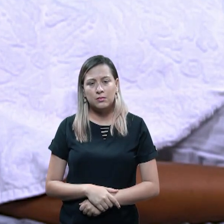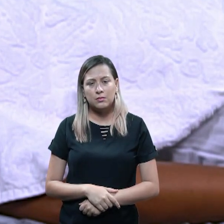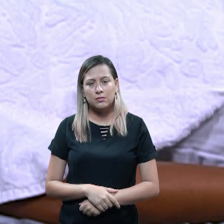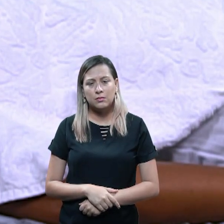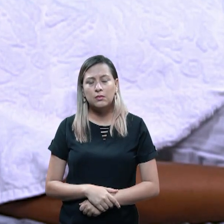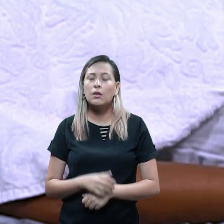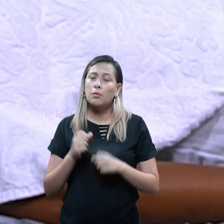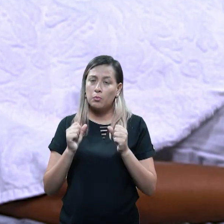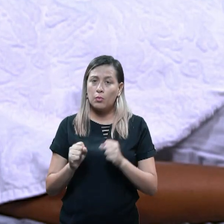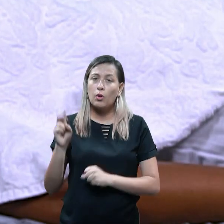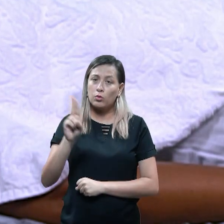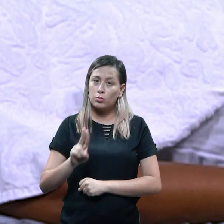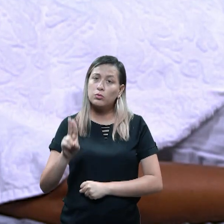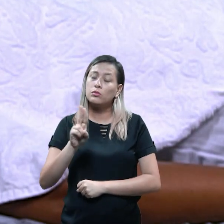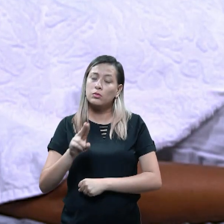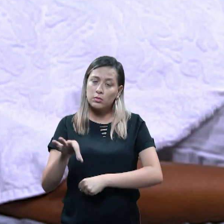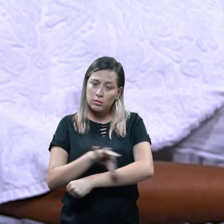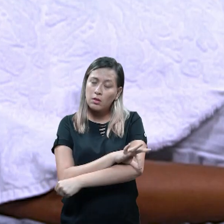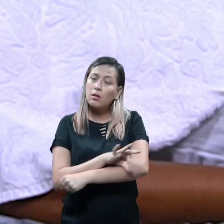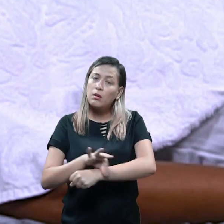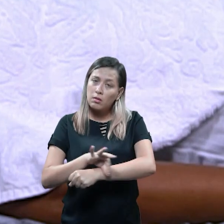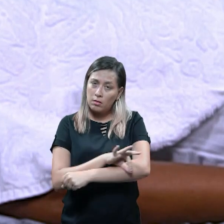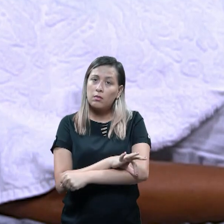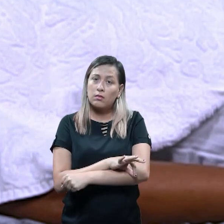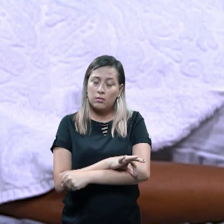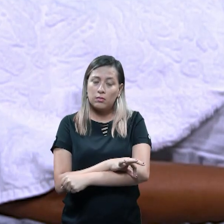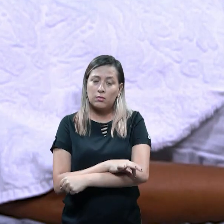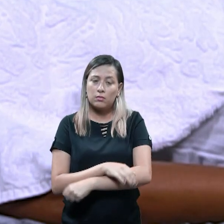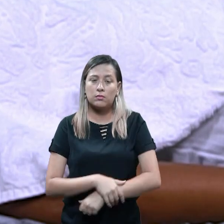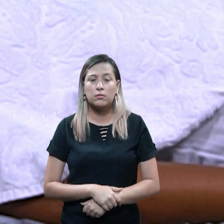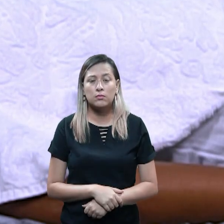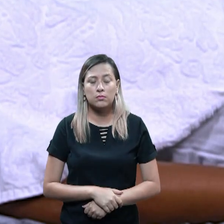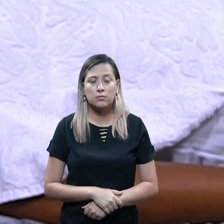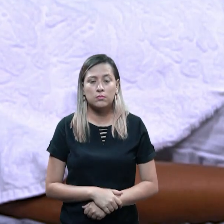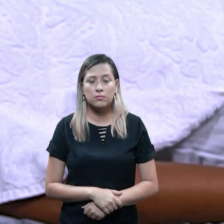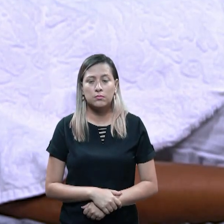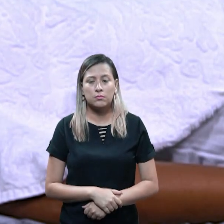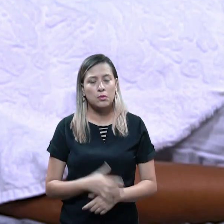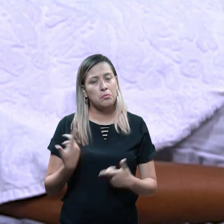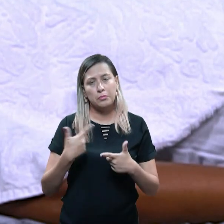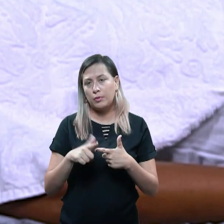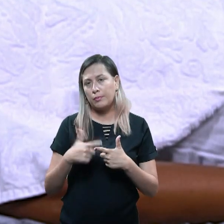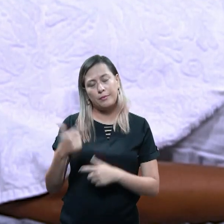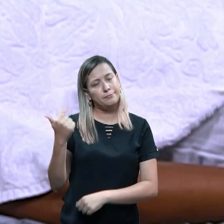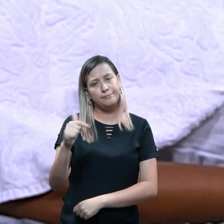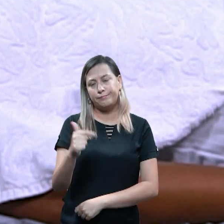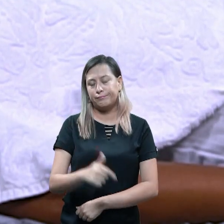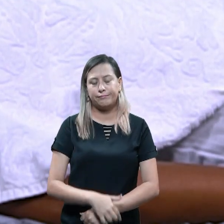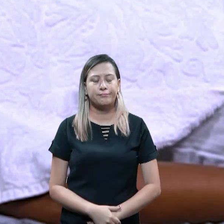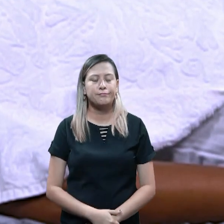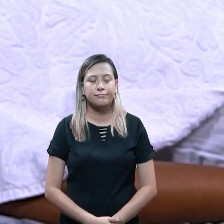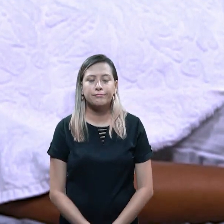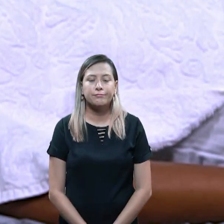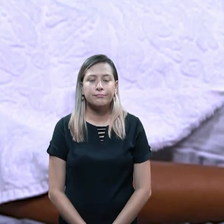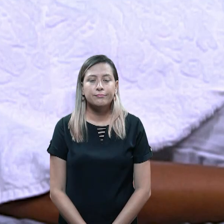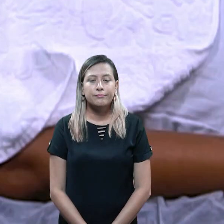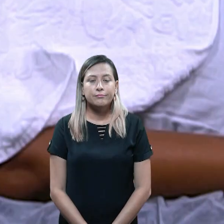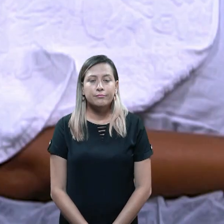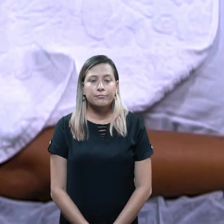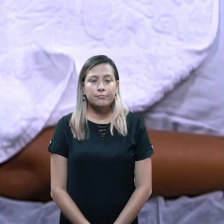faço? Eu posso usar uma régua para fazer essa medida. Não tem problema nenhum eu utilizar uma régua,